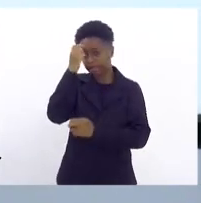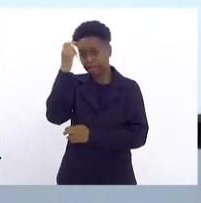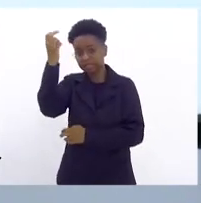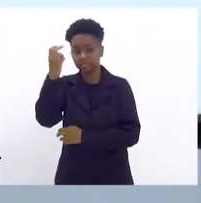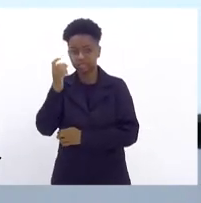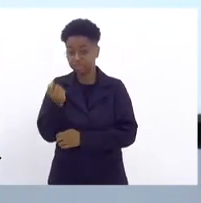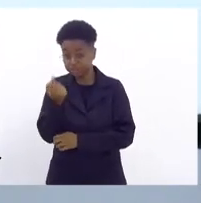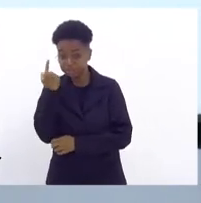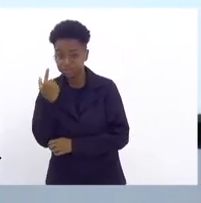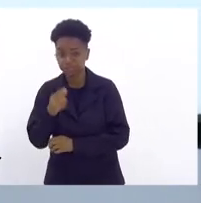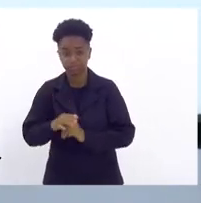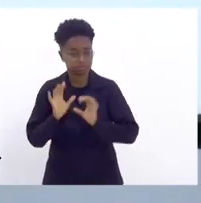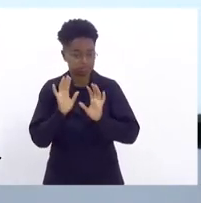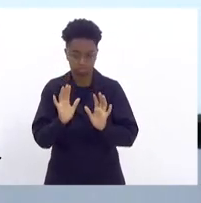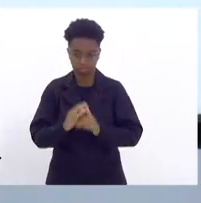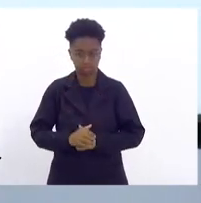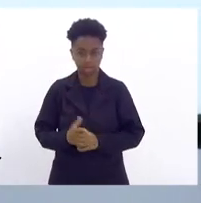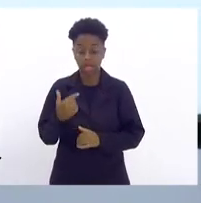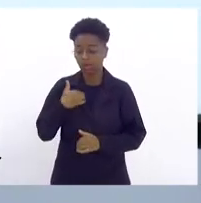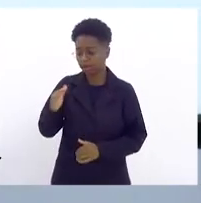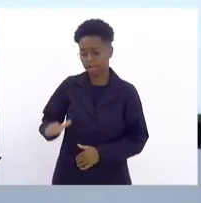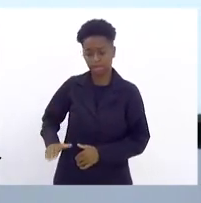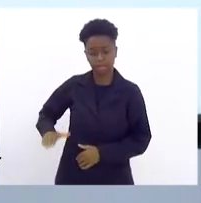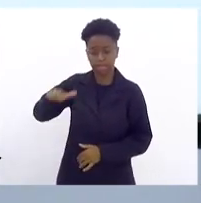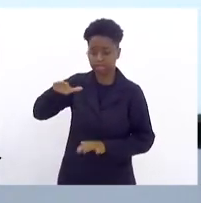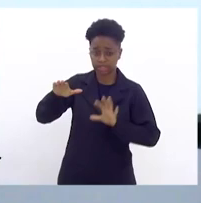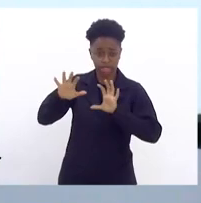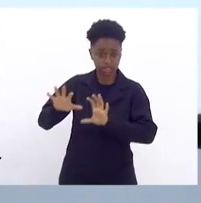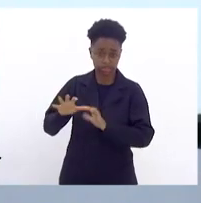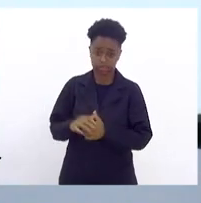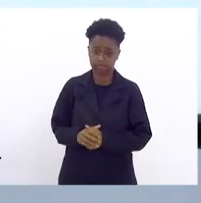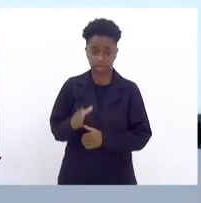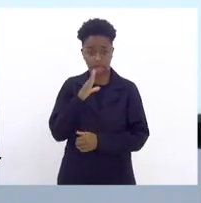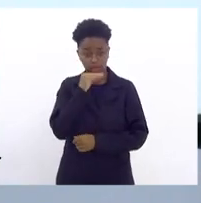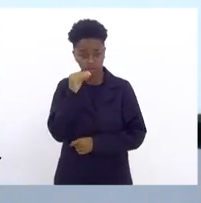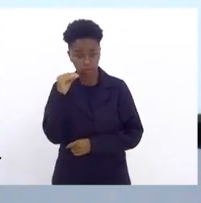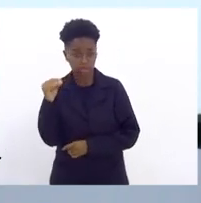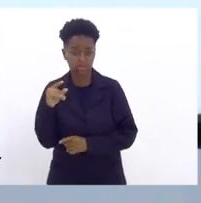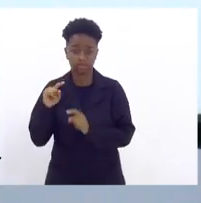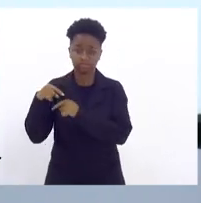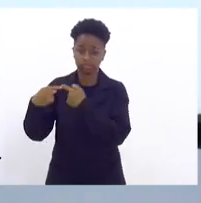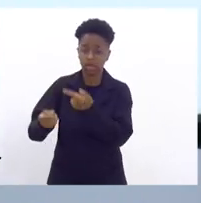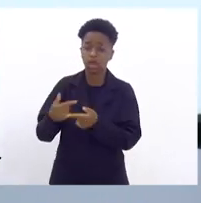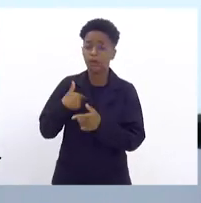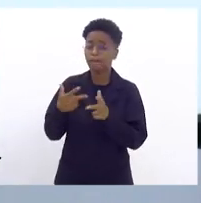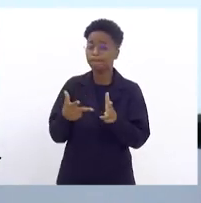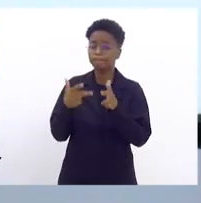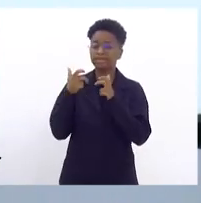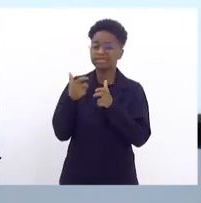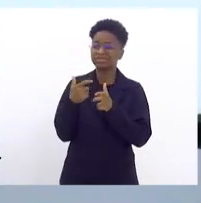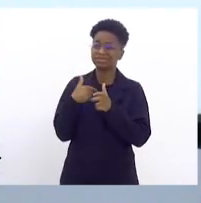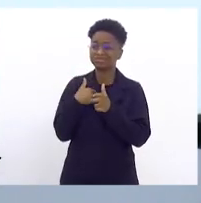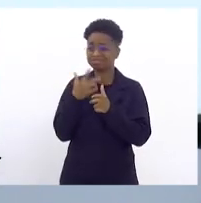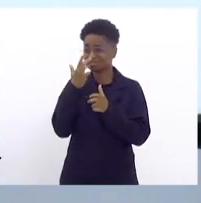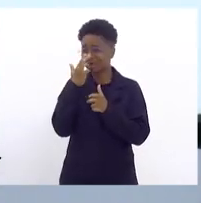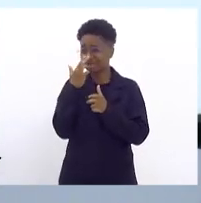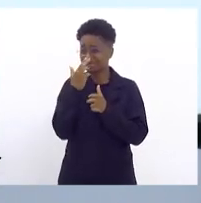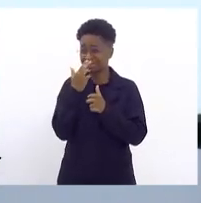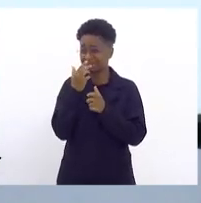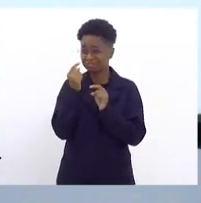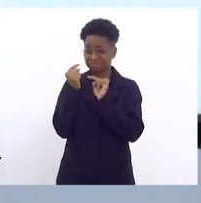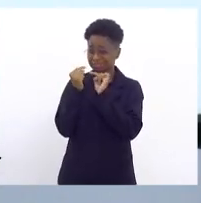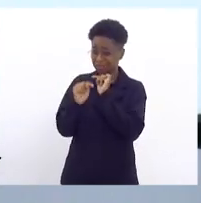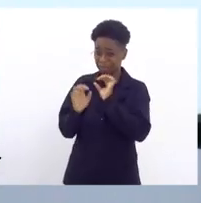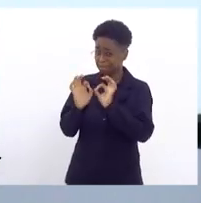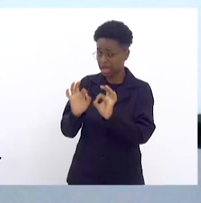esquisito e cresci assim adolescente então com o tempo eu percebi que eu era meio fora dos quatro mesmo